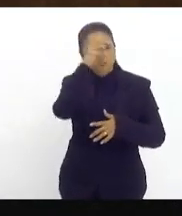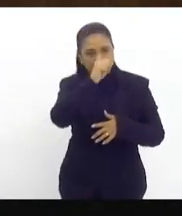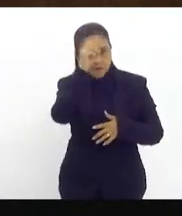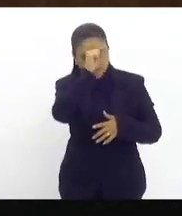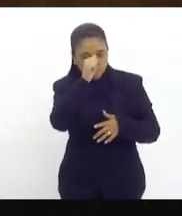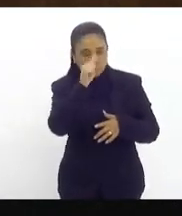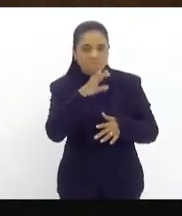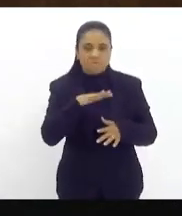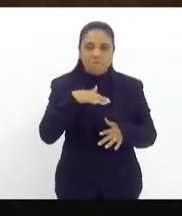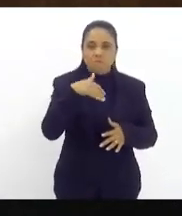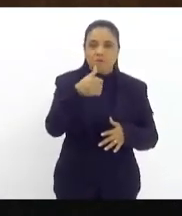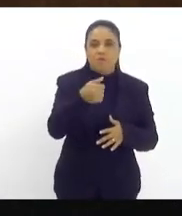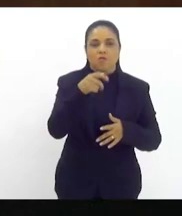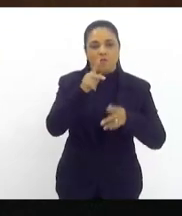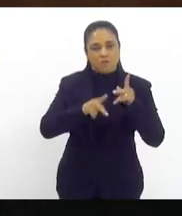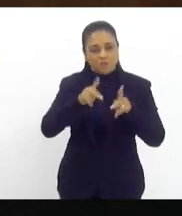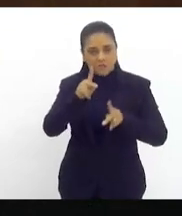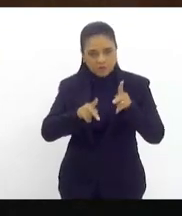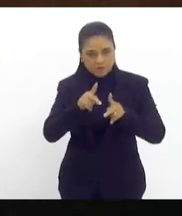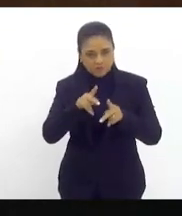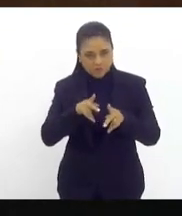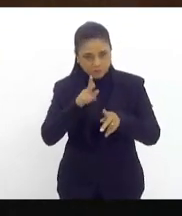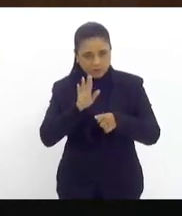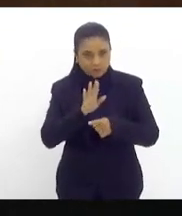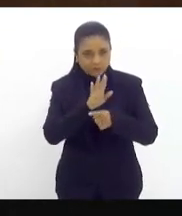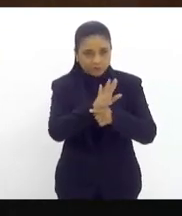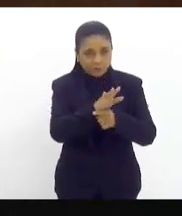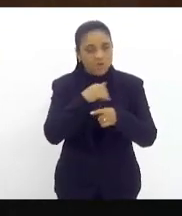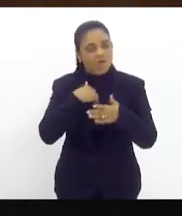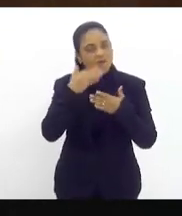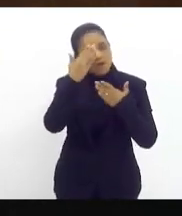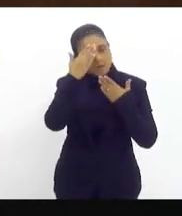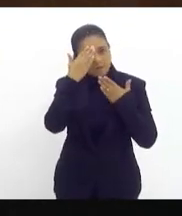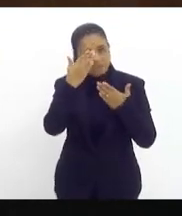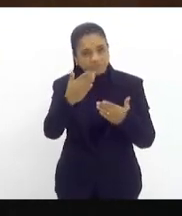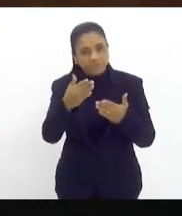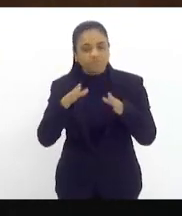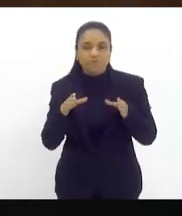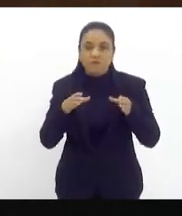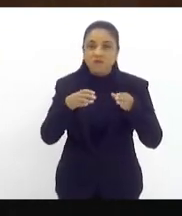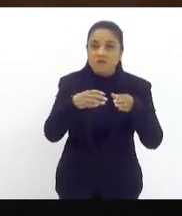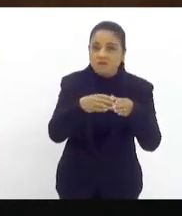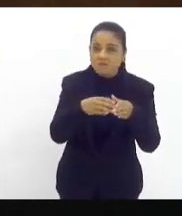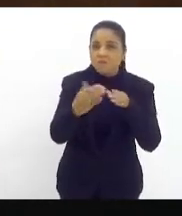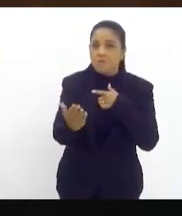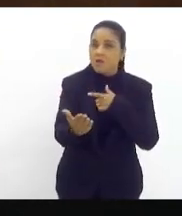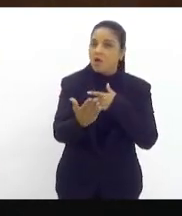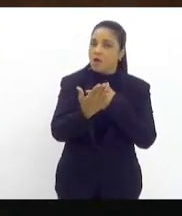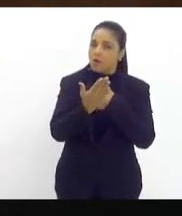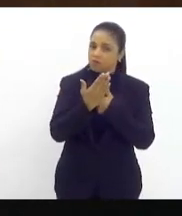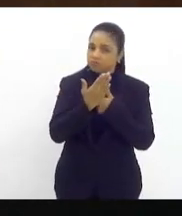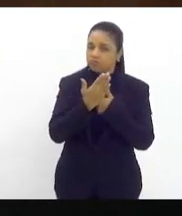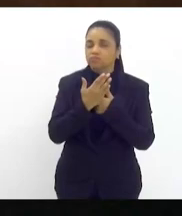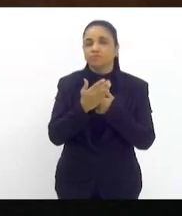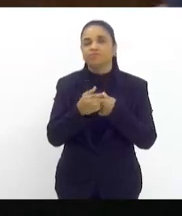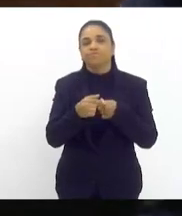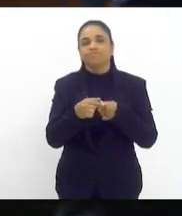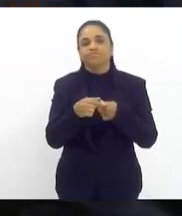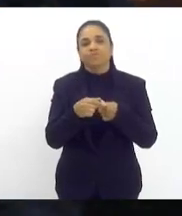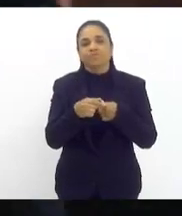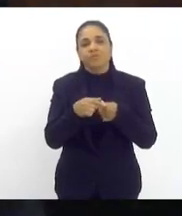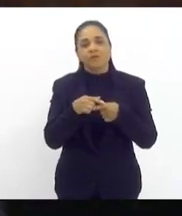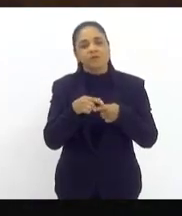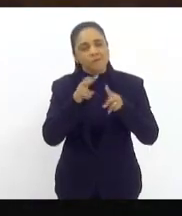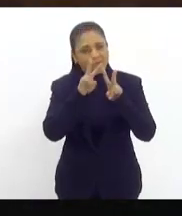população. Então, estou aqui para agradecer, queria agradecer muito também a toda a minha equipe que me ajudou. na verdade, isso foi um